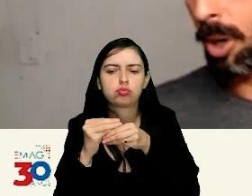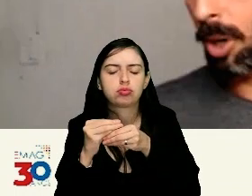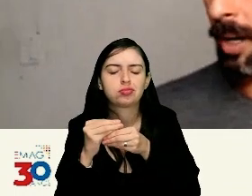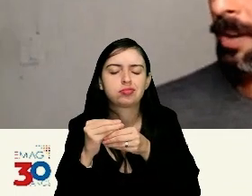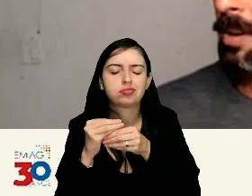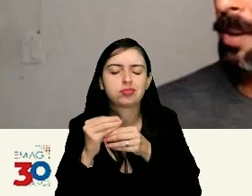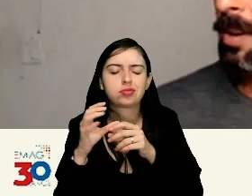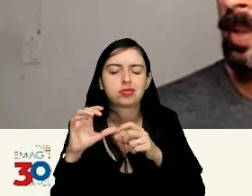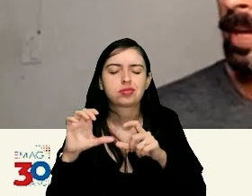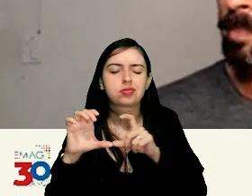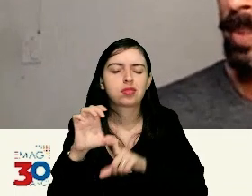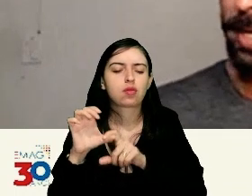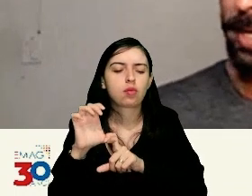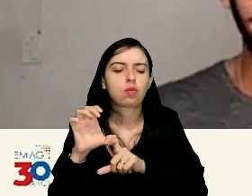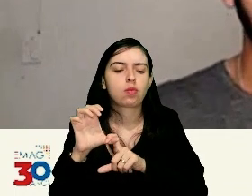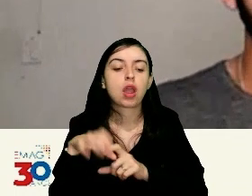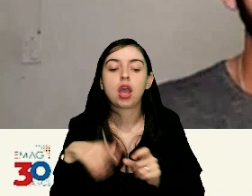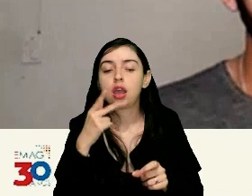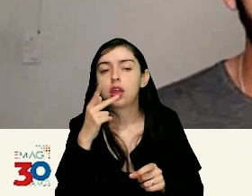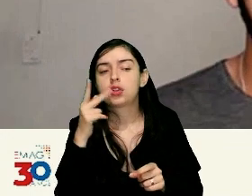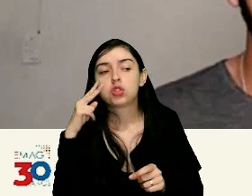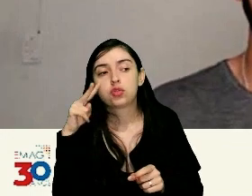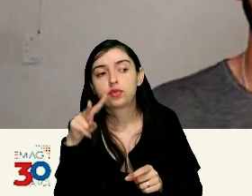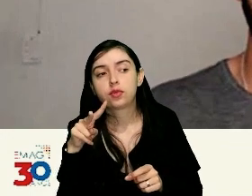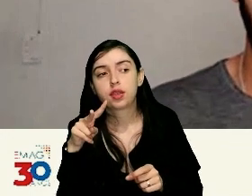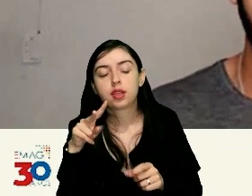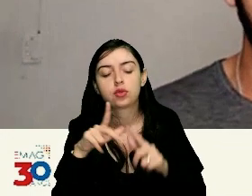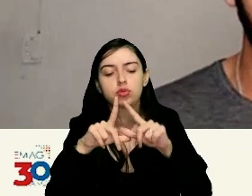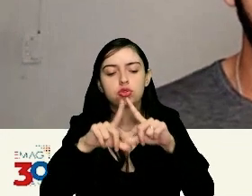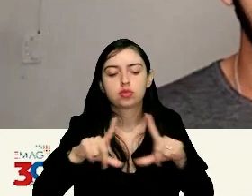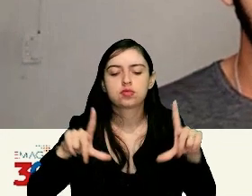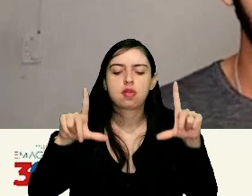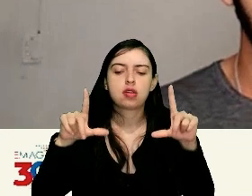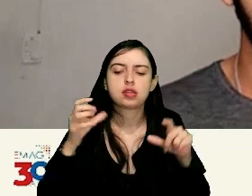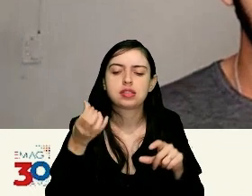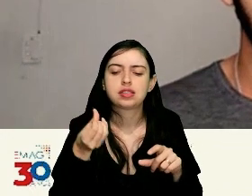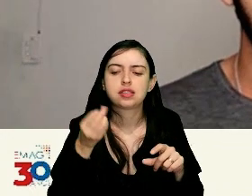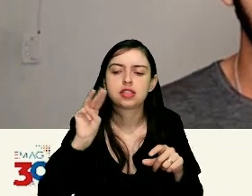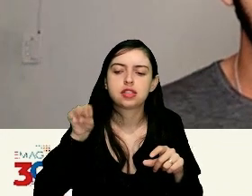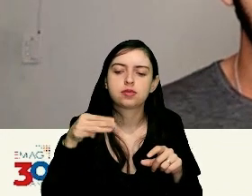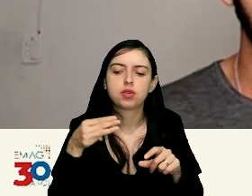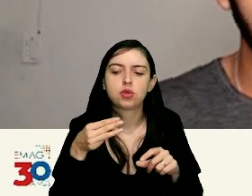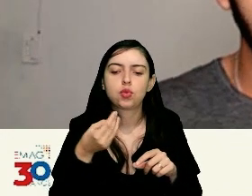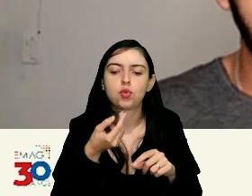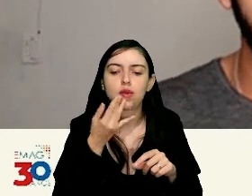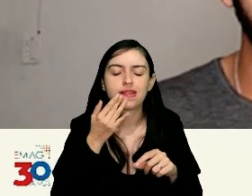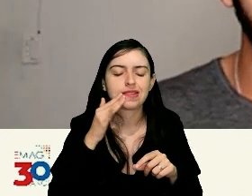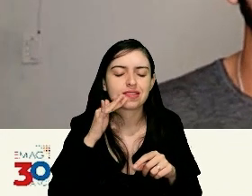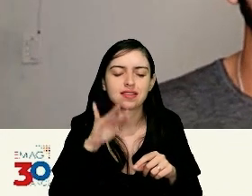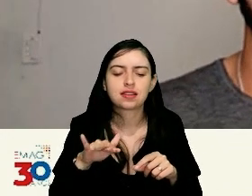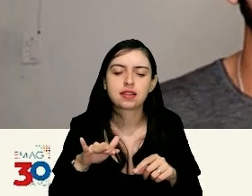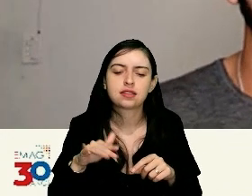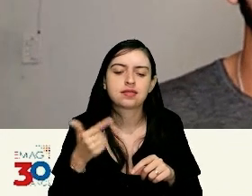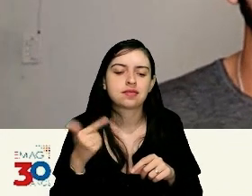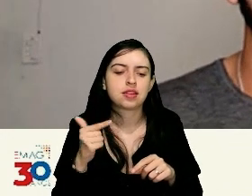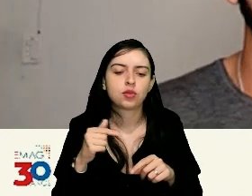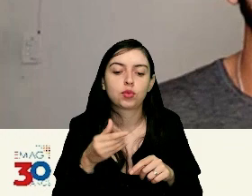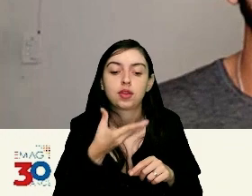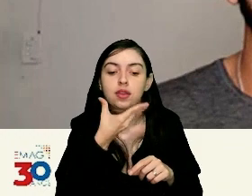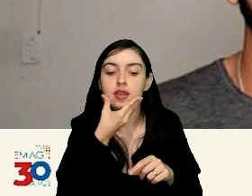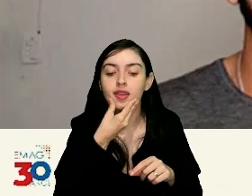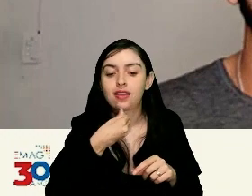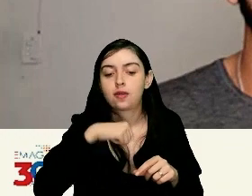gente olha, né, para esse cenário de quase 6 milhões de crianças sem pais na certidão de nascimento, um